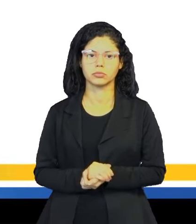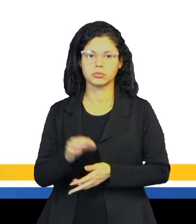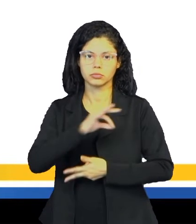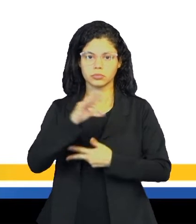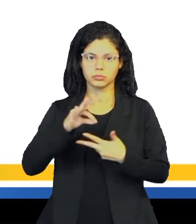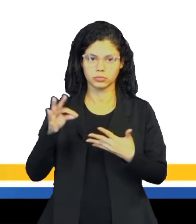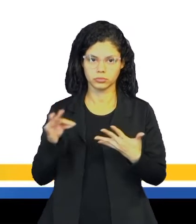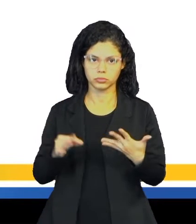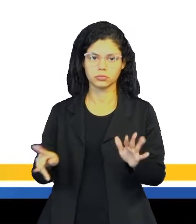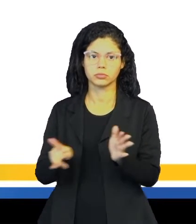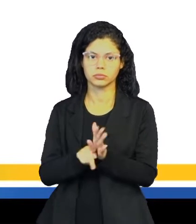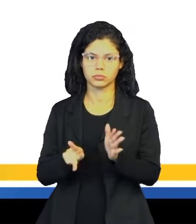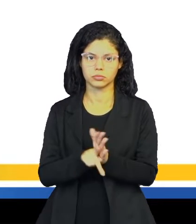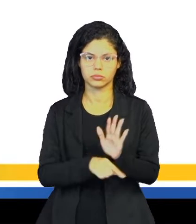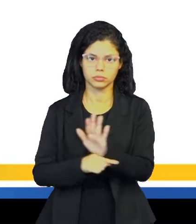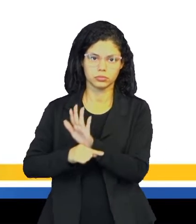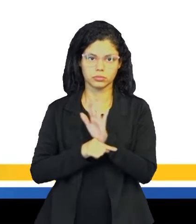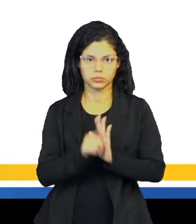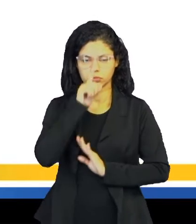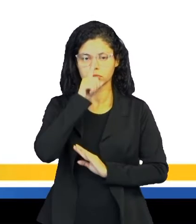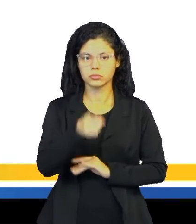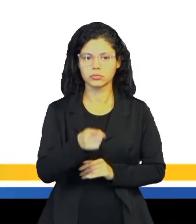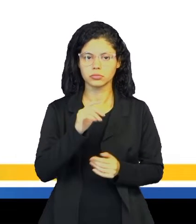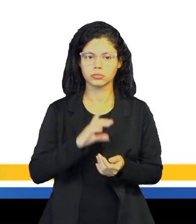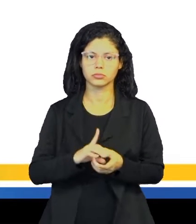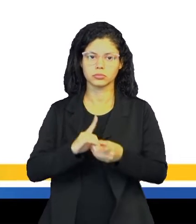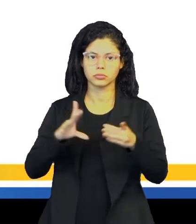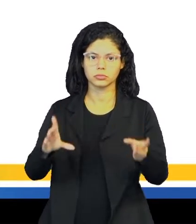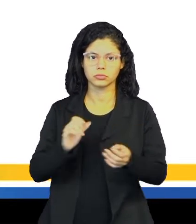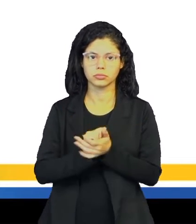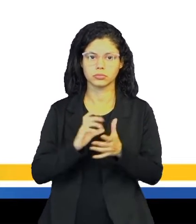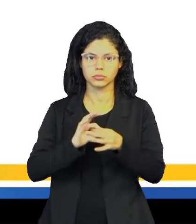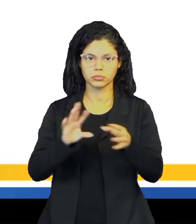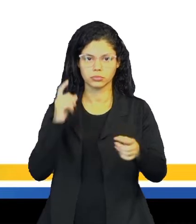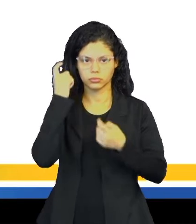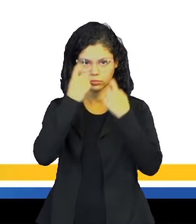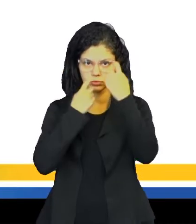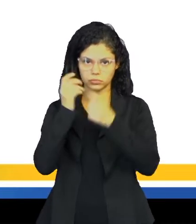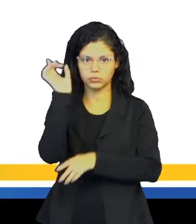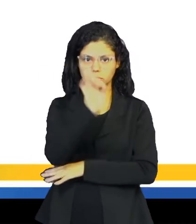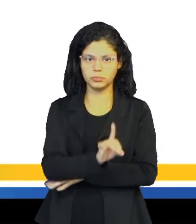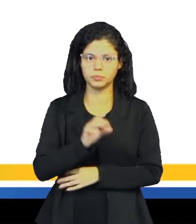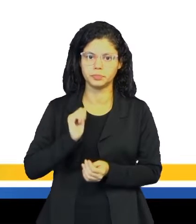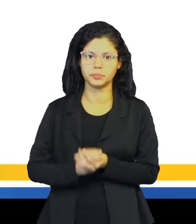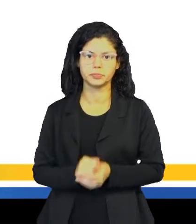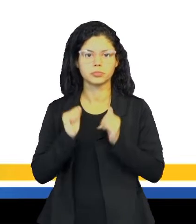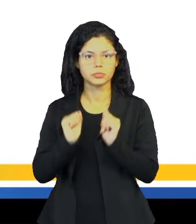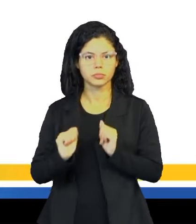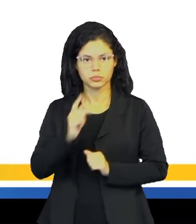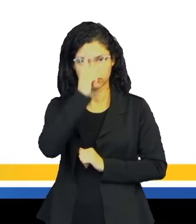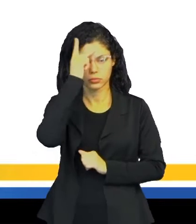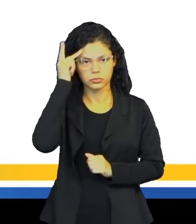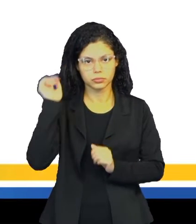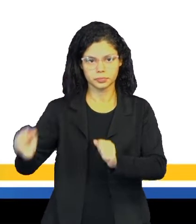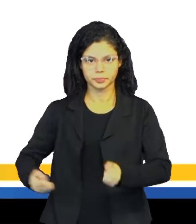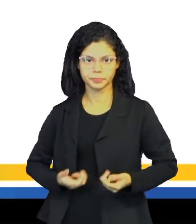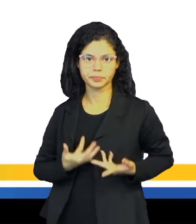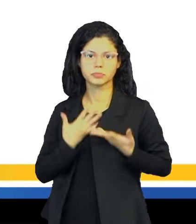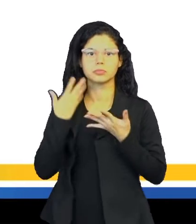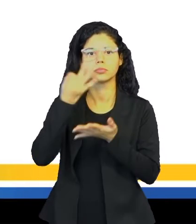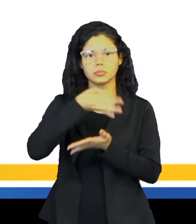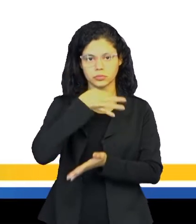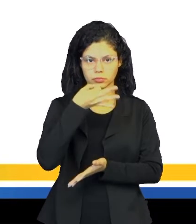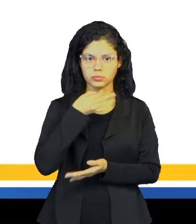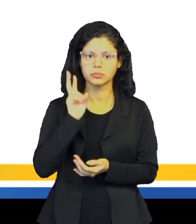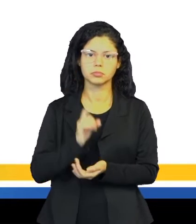Elementos que contribuem, né, para o estabelecimento de uma ordem democrática. A liberdade de expressão, que é o direito que permite às pessoas, né, manifestarem